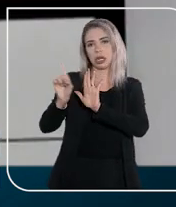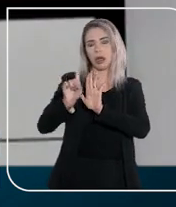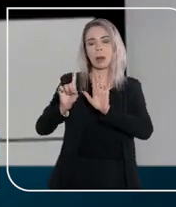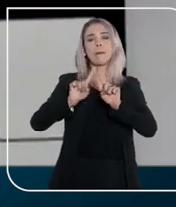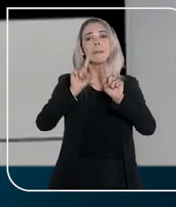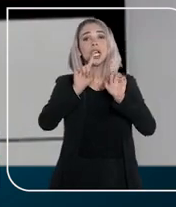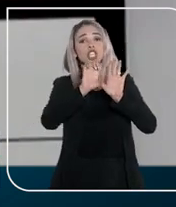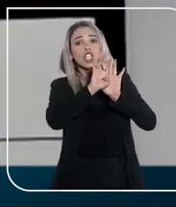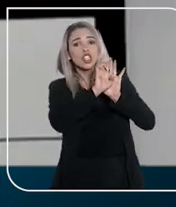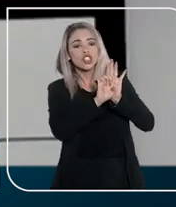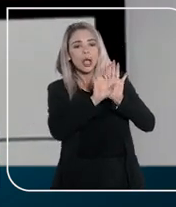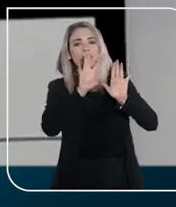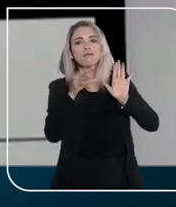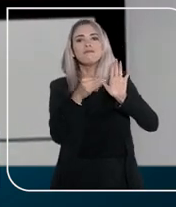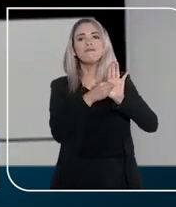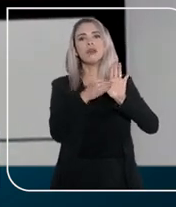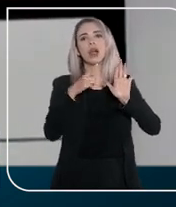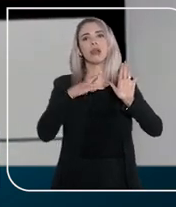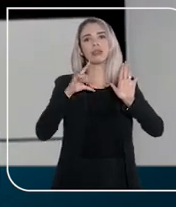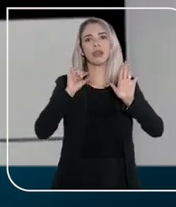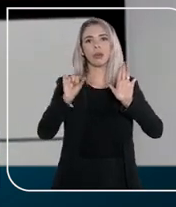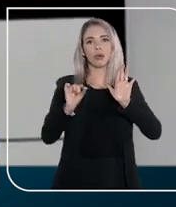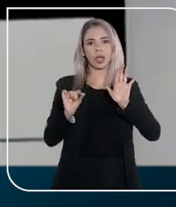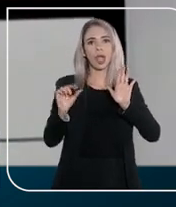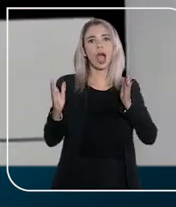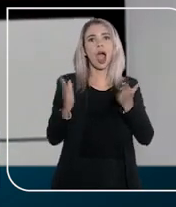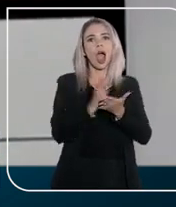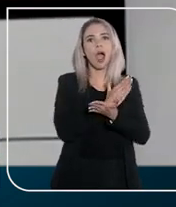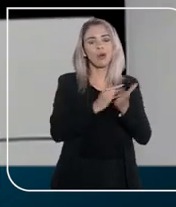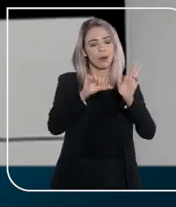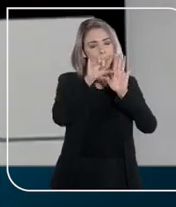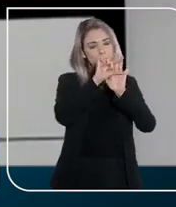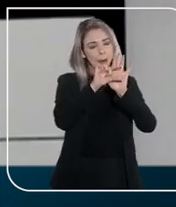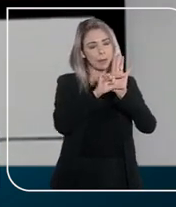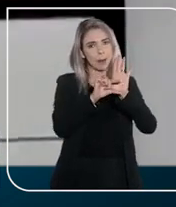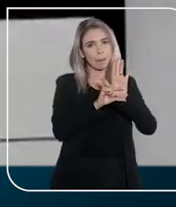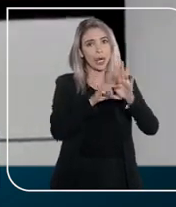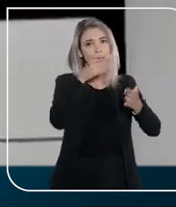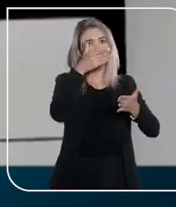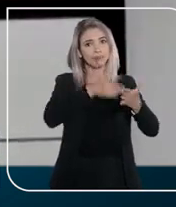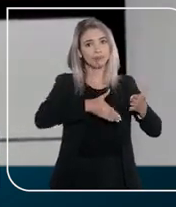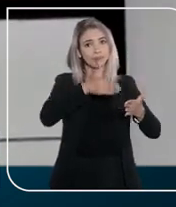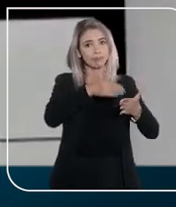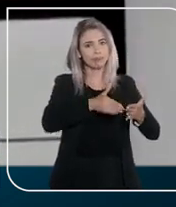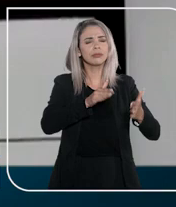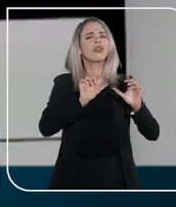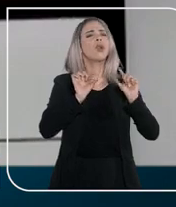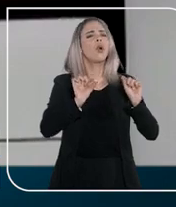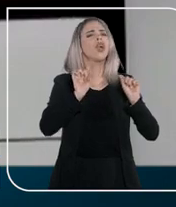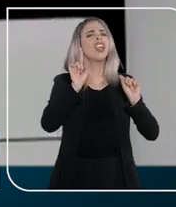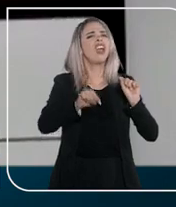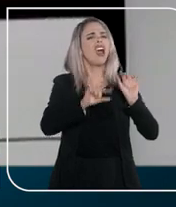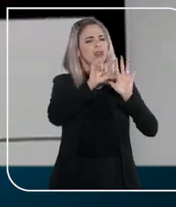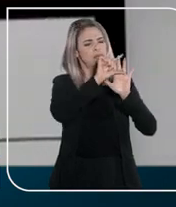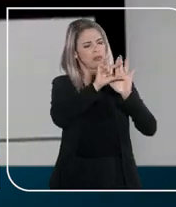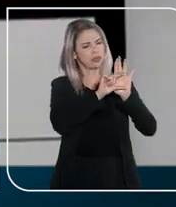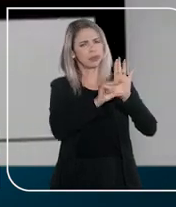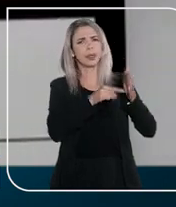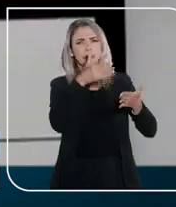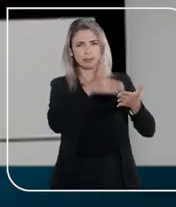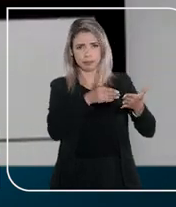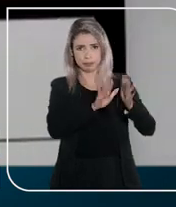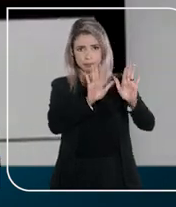administração coloque no edital do concurso público algumas cláusulas de barreira. O que seriam essas cláusulas de